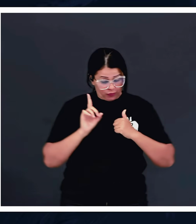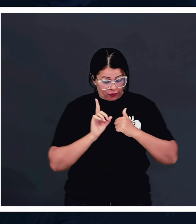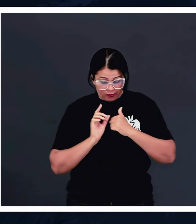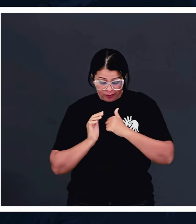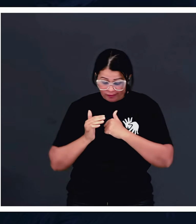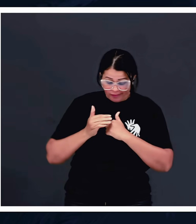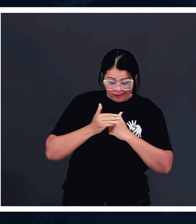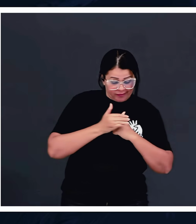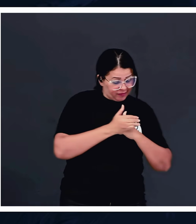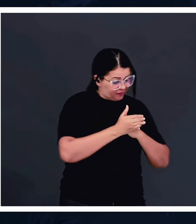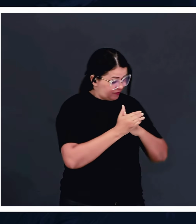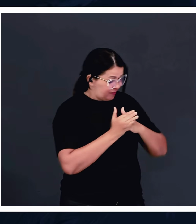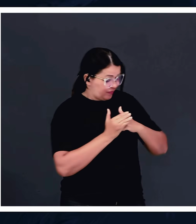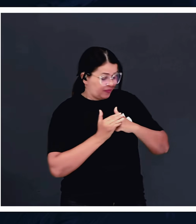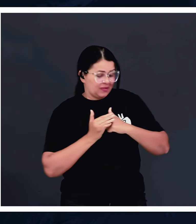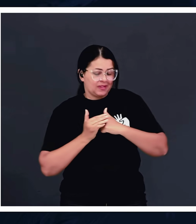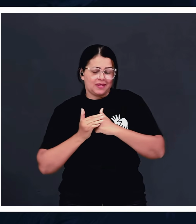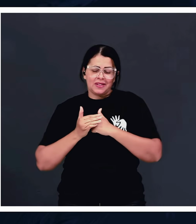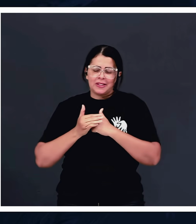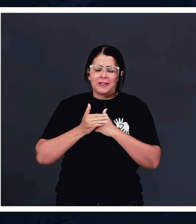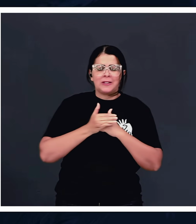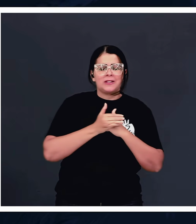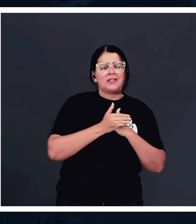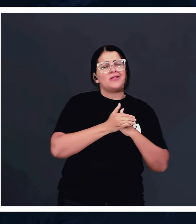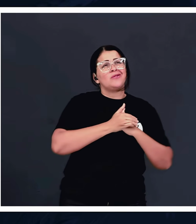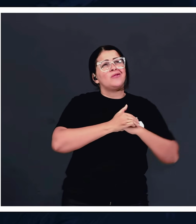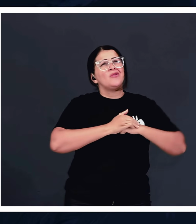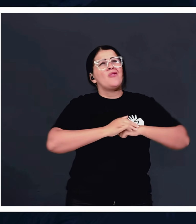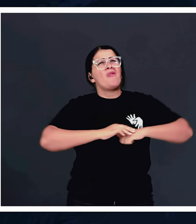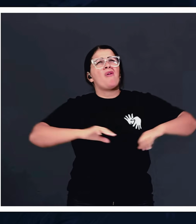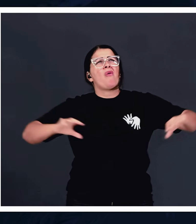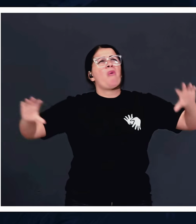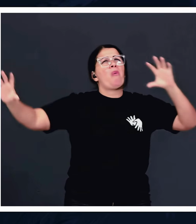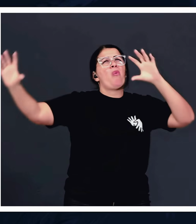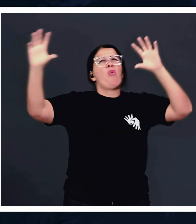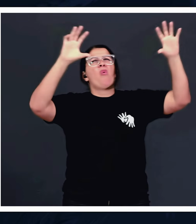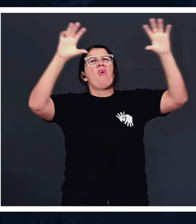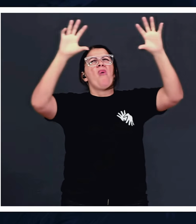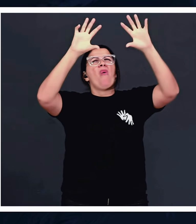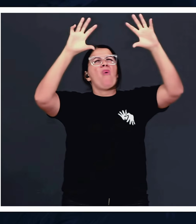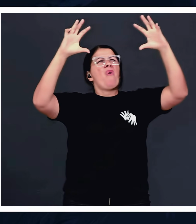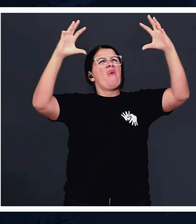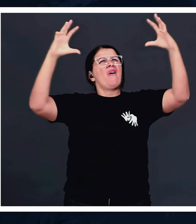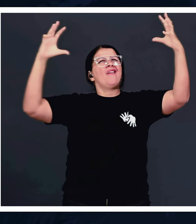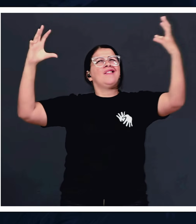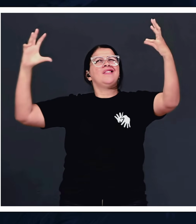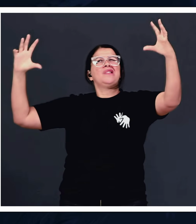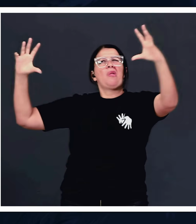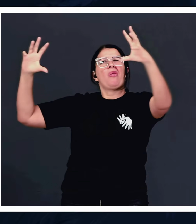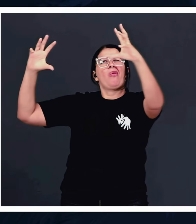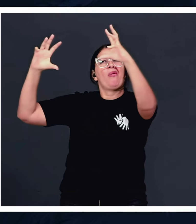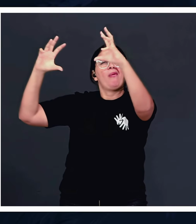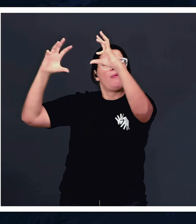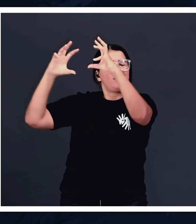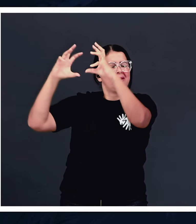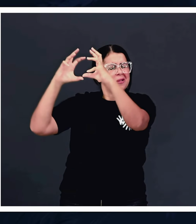esconder, Senhor. Se o trovão e o mar